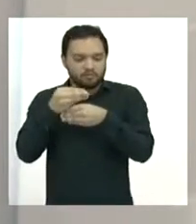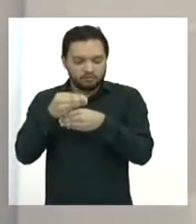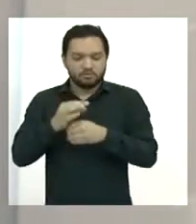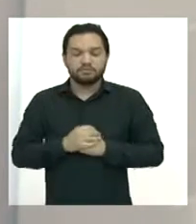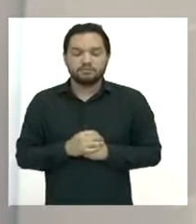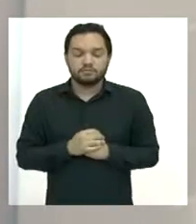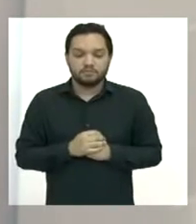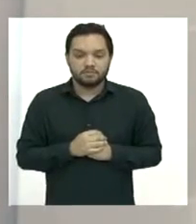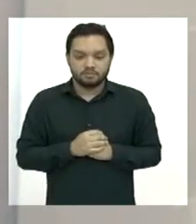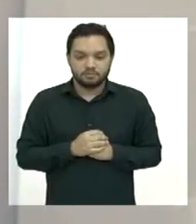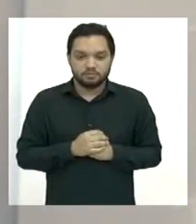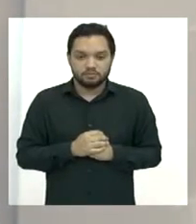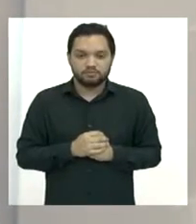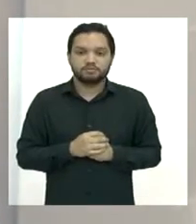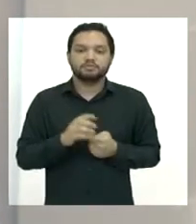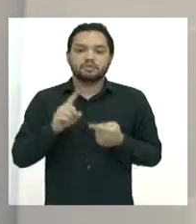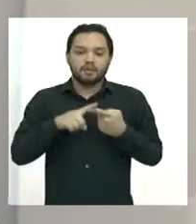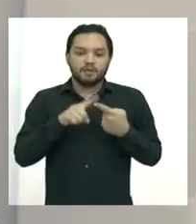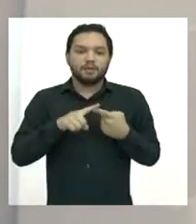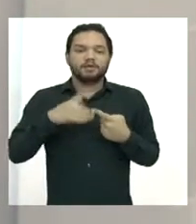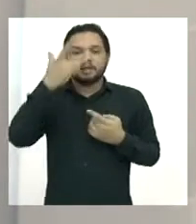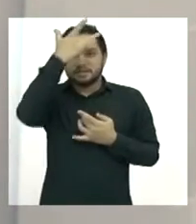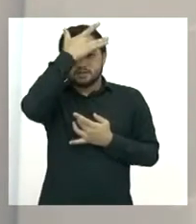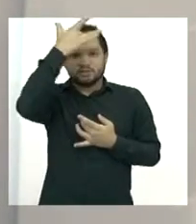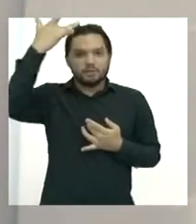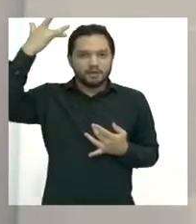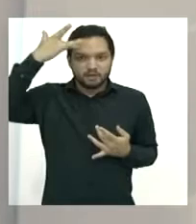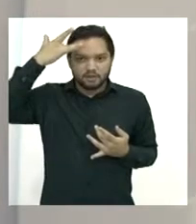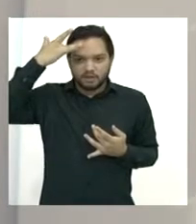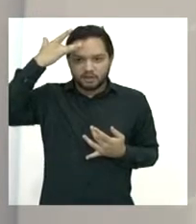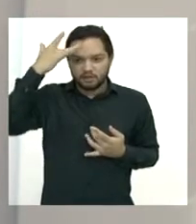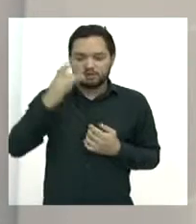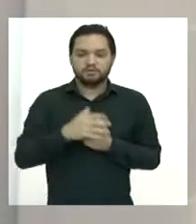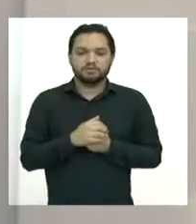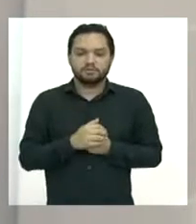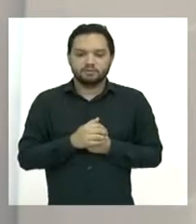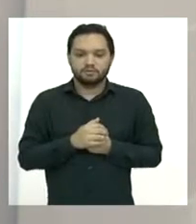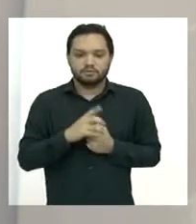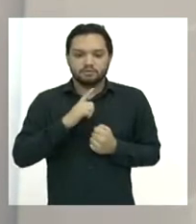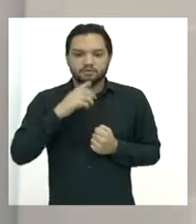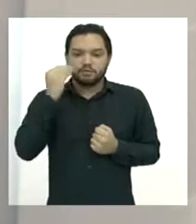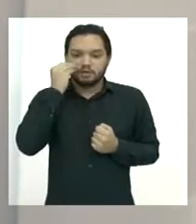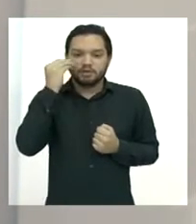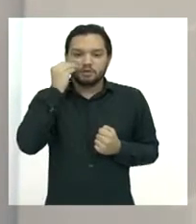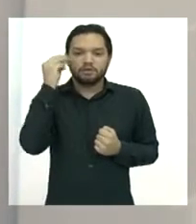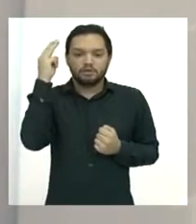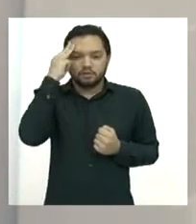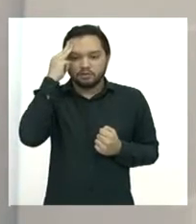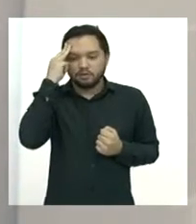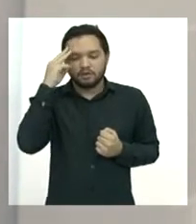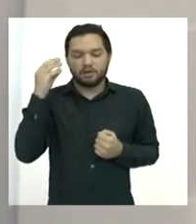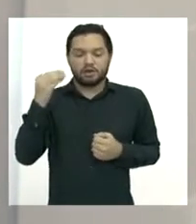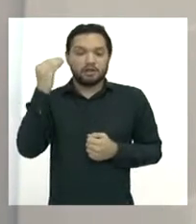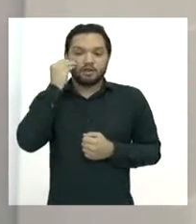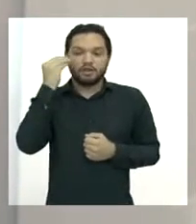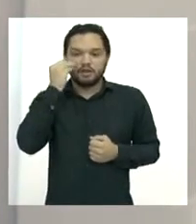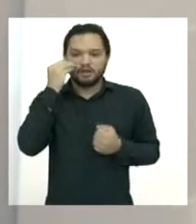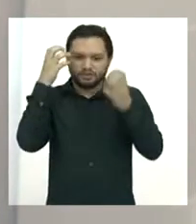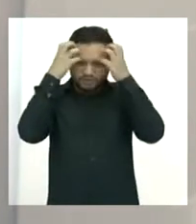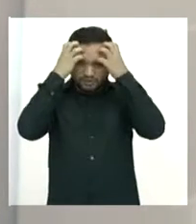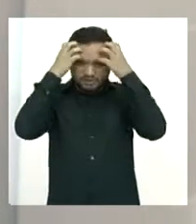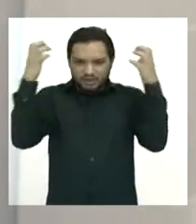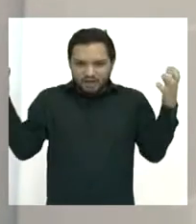muito, muito para a saúde mental. Está inserida em vários aspectos da saúde mental. Faz teste de memória, teste de estresse, teste de